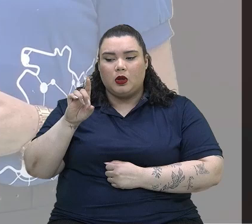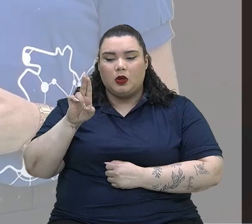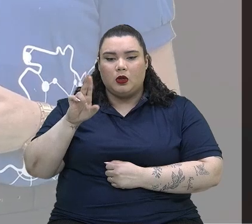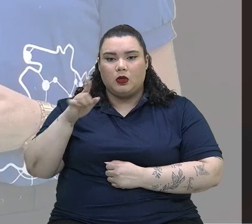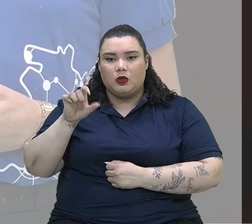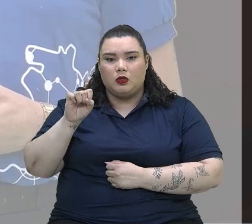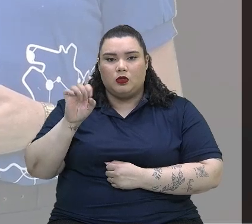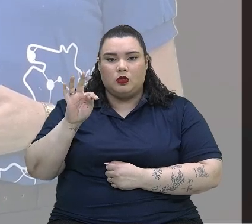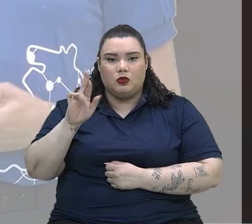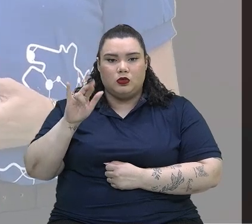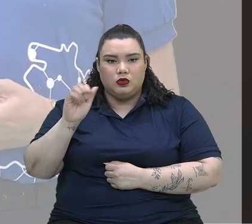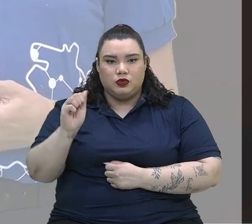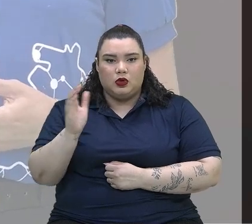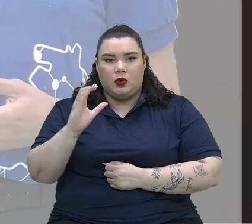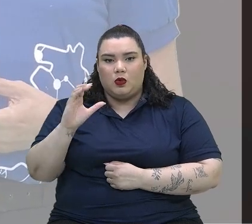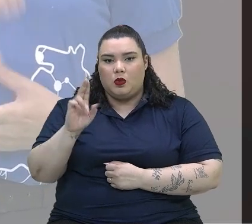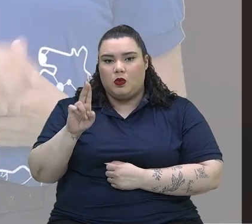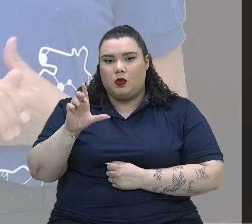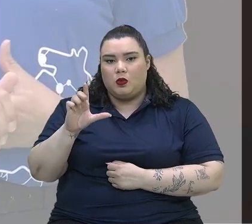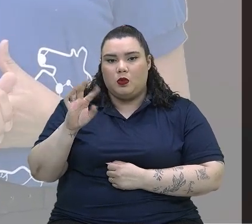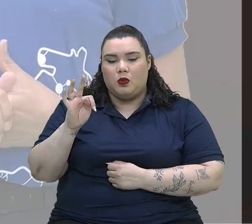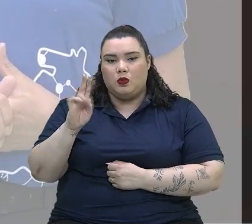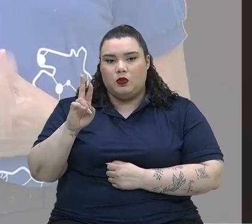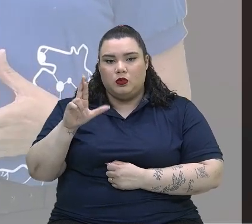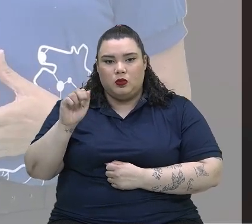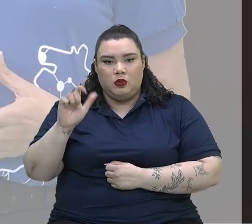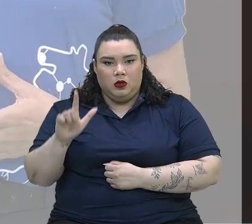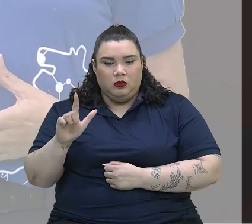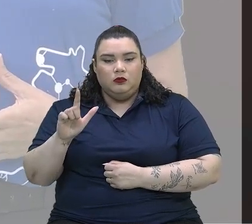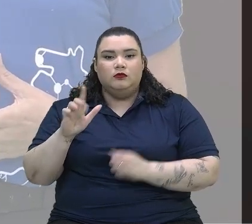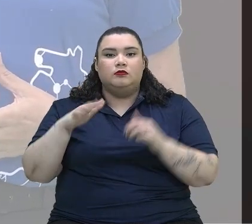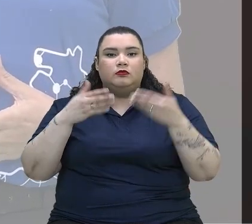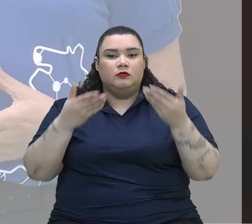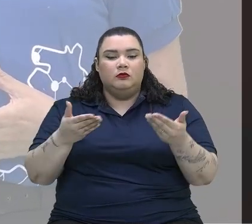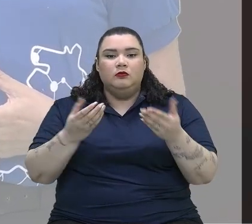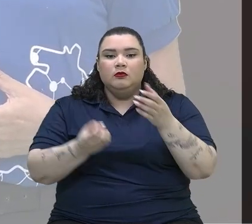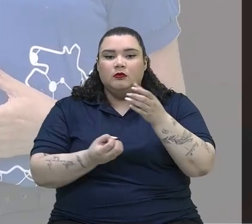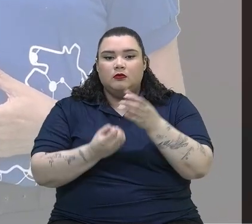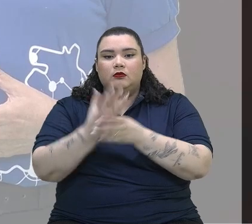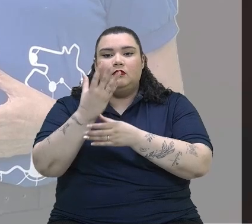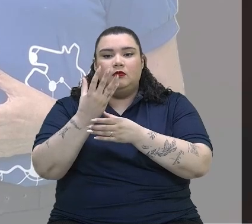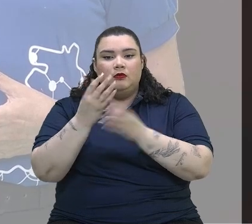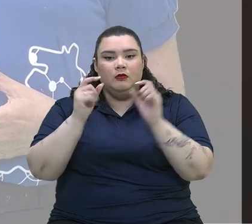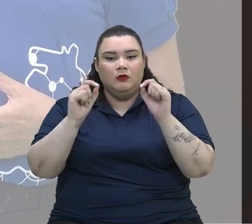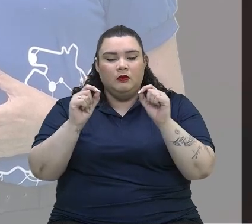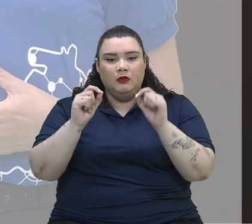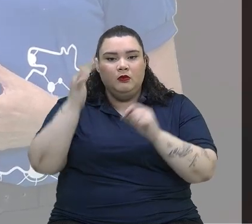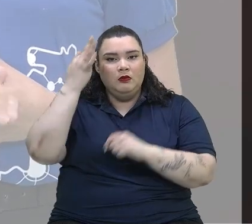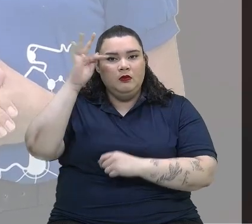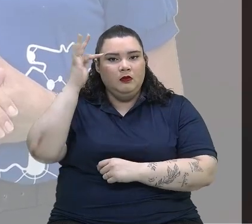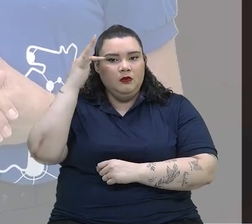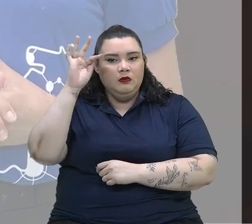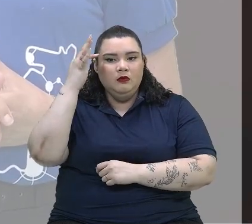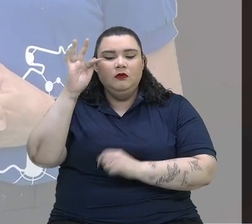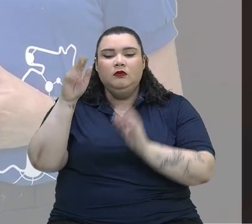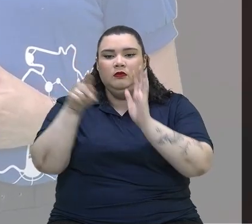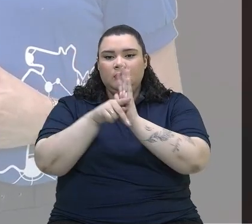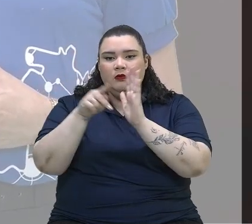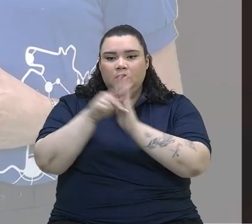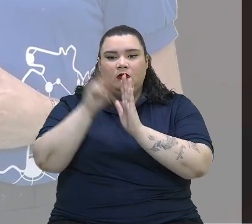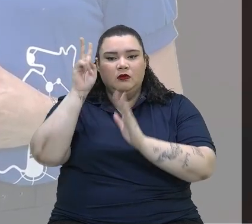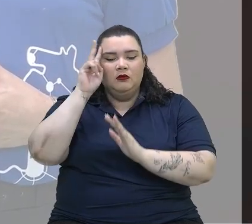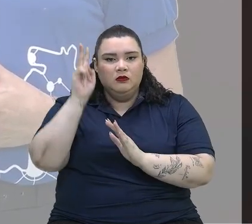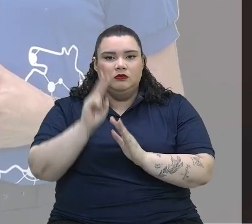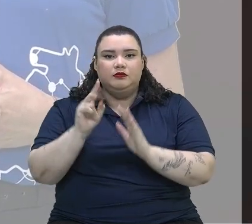cultural em si? O termo, nós já sabemos, foi criado pelos filósofos da